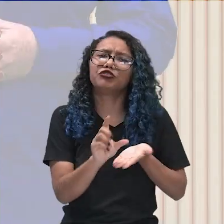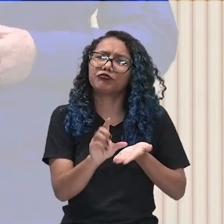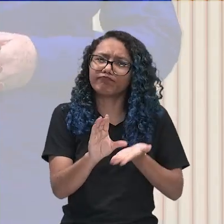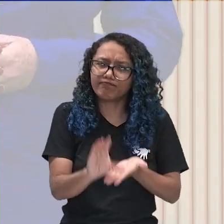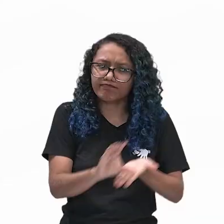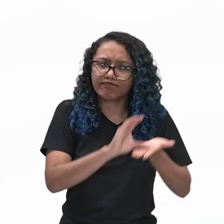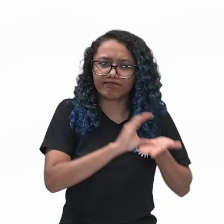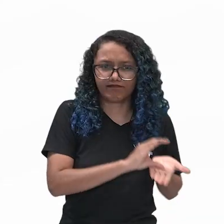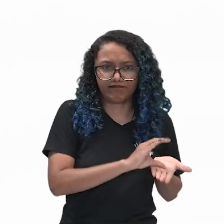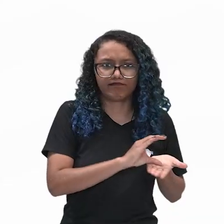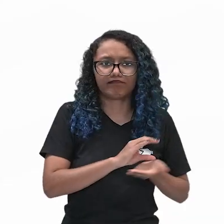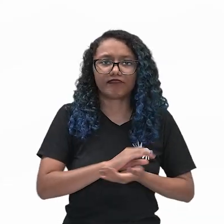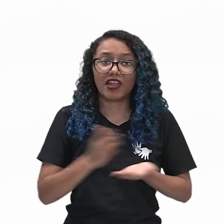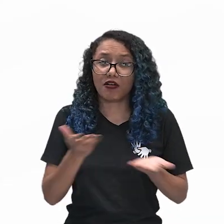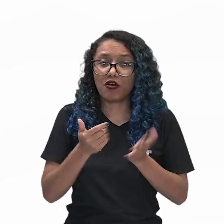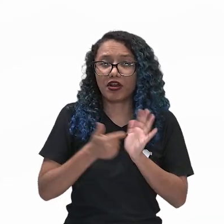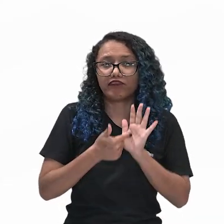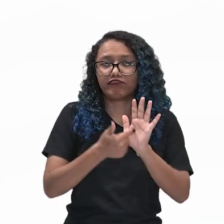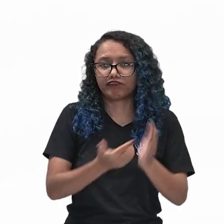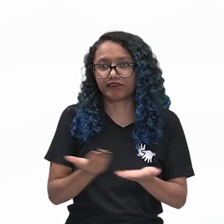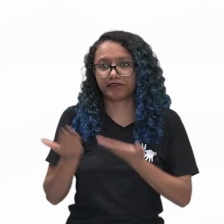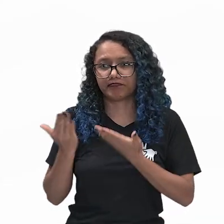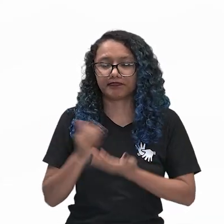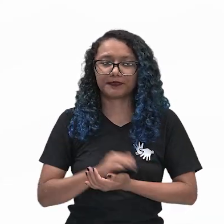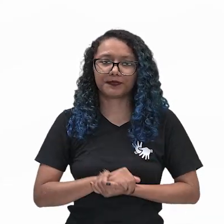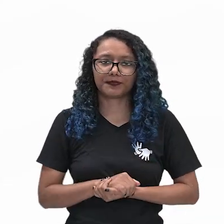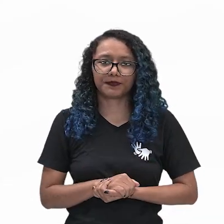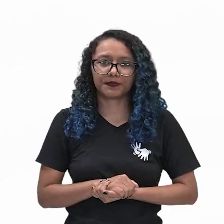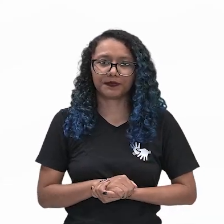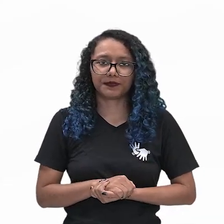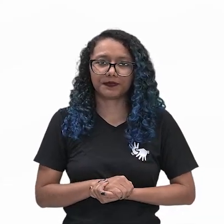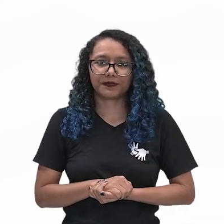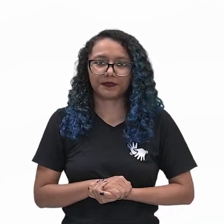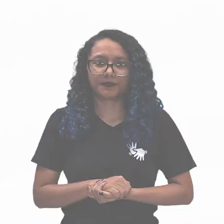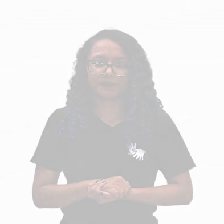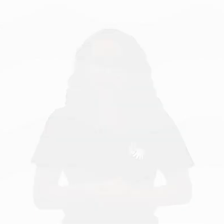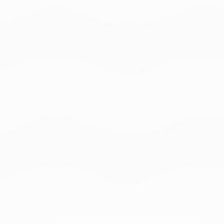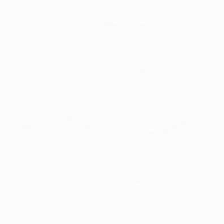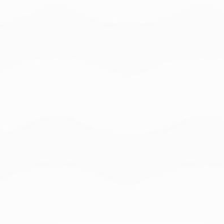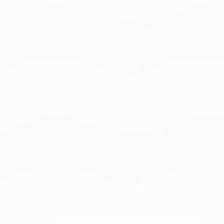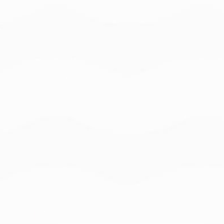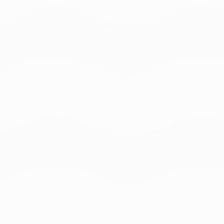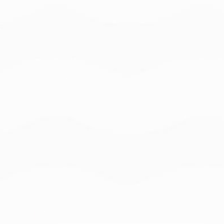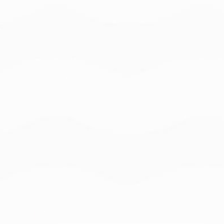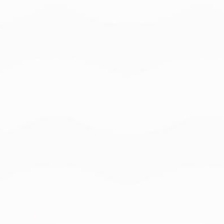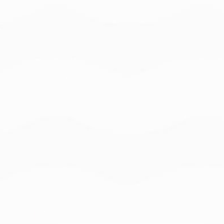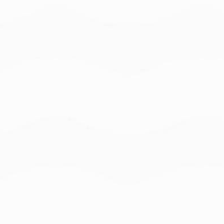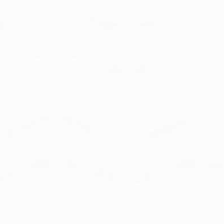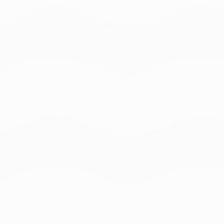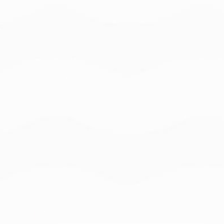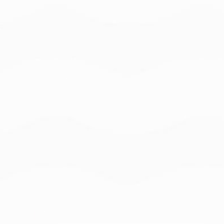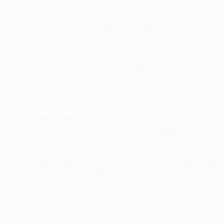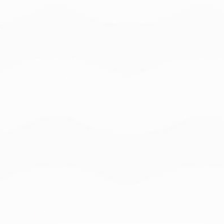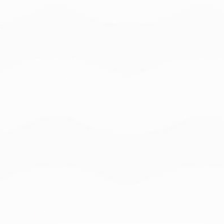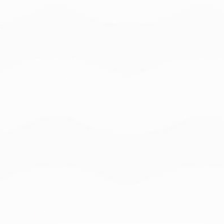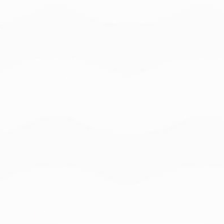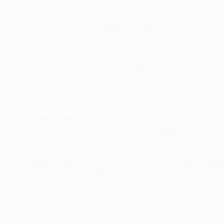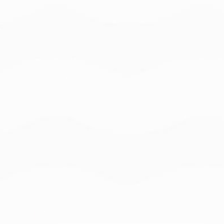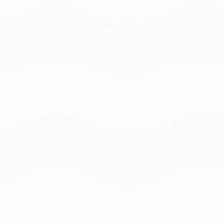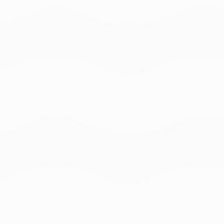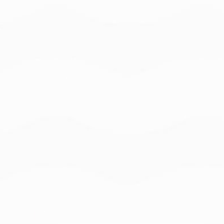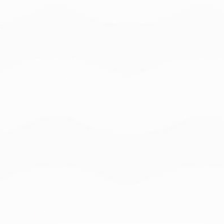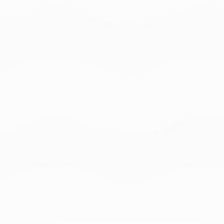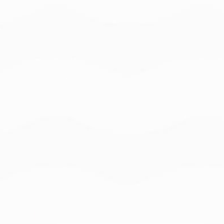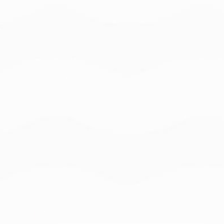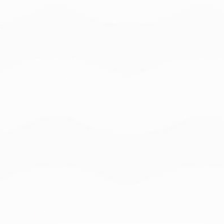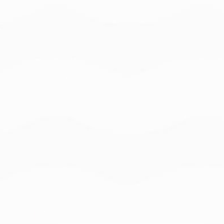arte participativa. Então, a arte participativa, o que seria a arte participativa? Vamos